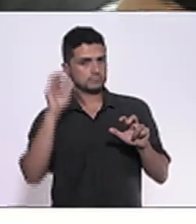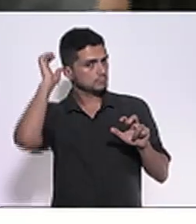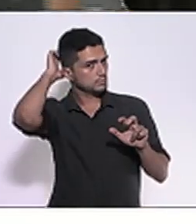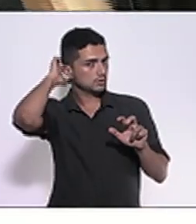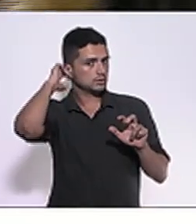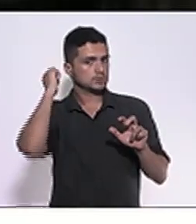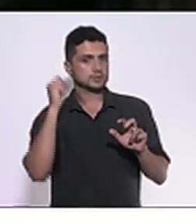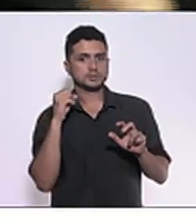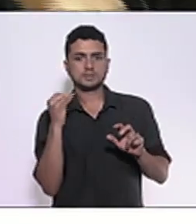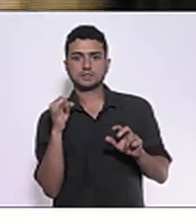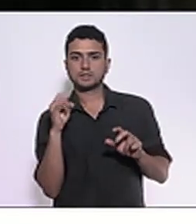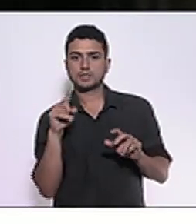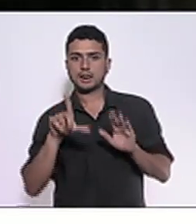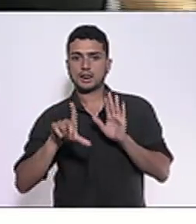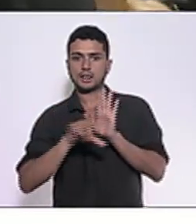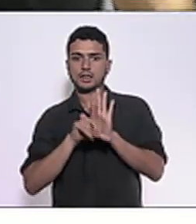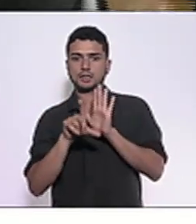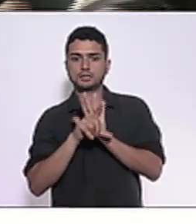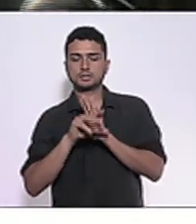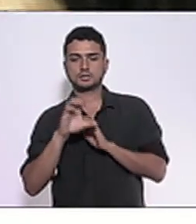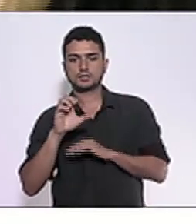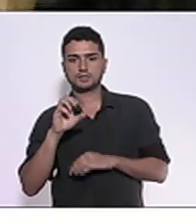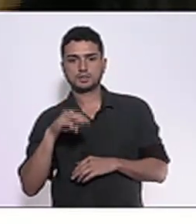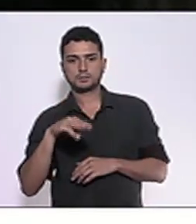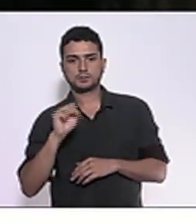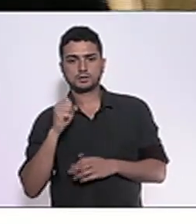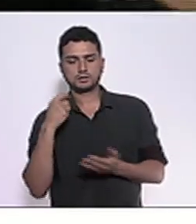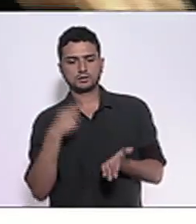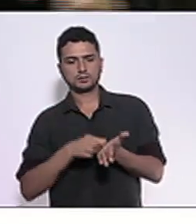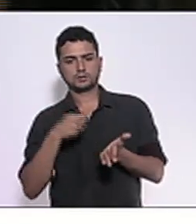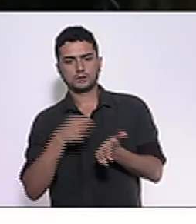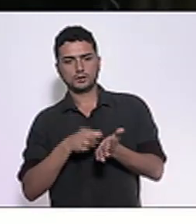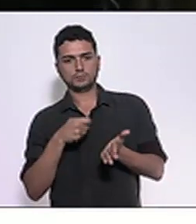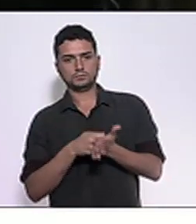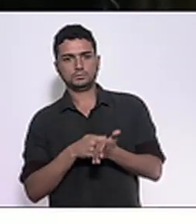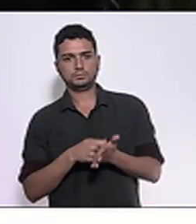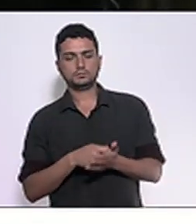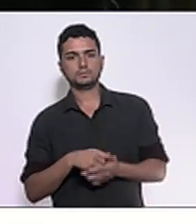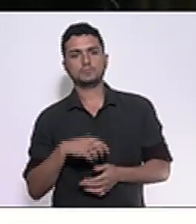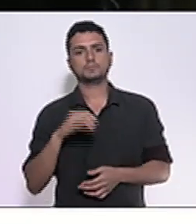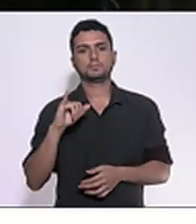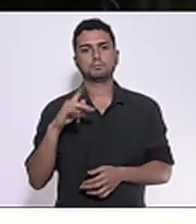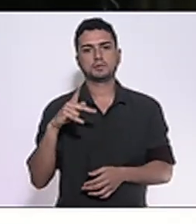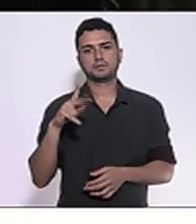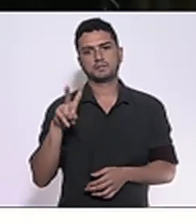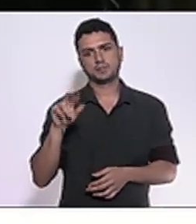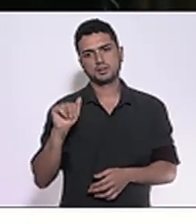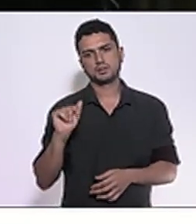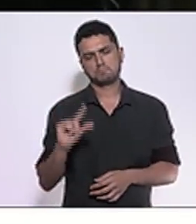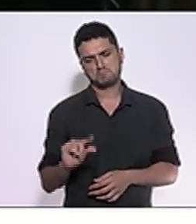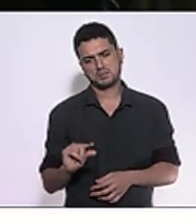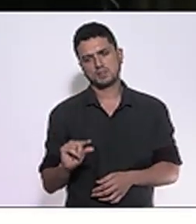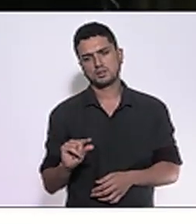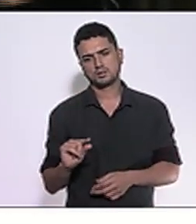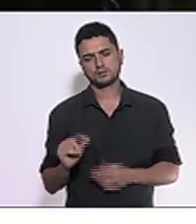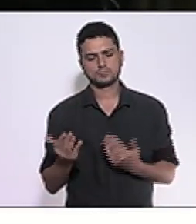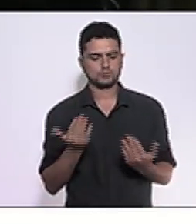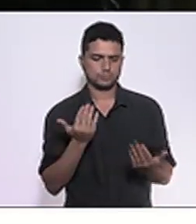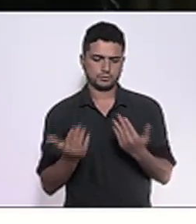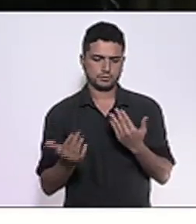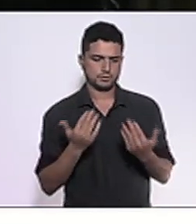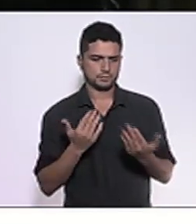legislação tributária de ICMS, estou falando do ICMS que o PVA é muito pequeno em relação ao conjunto,